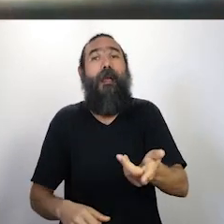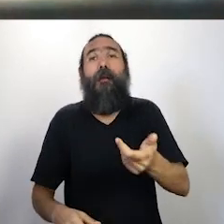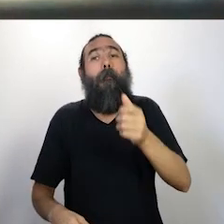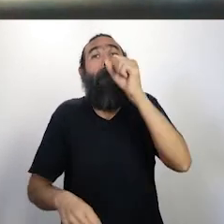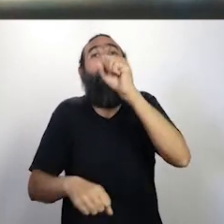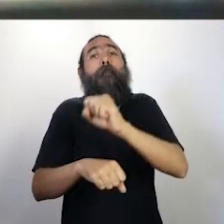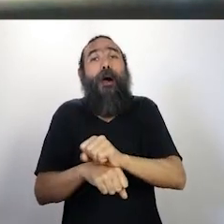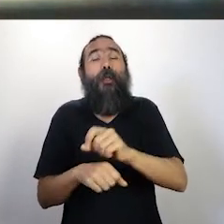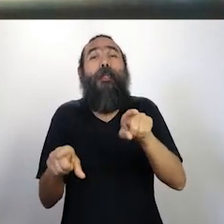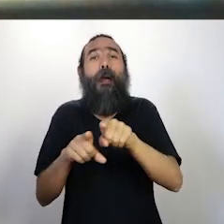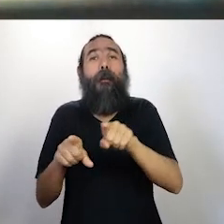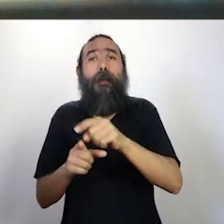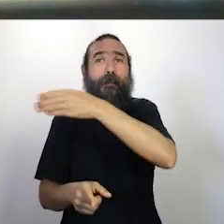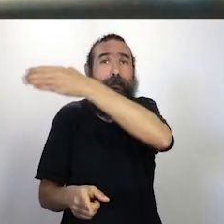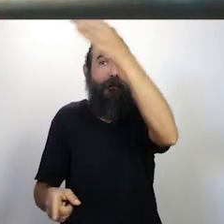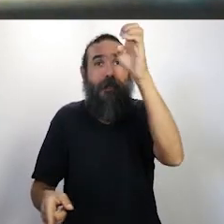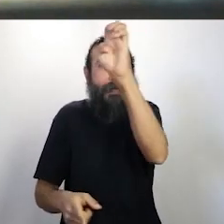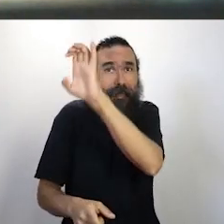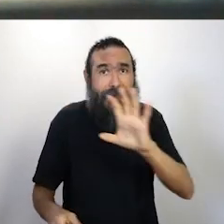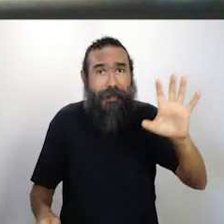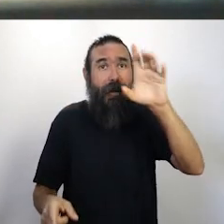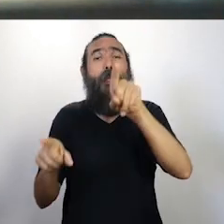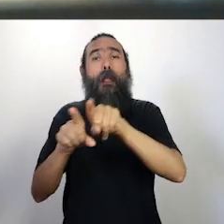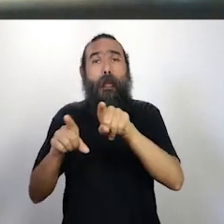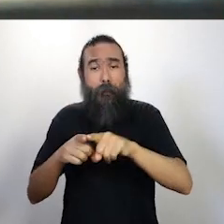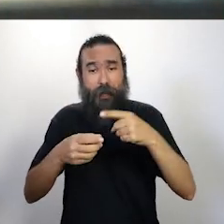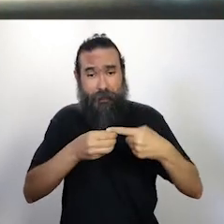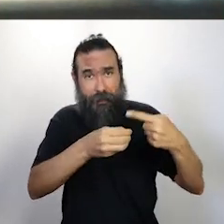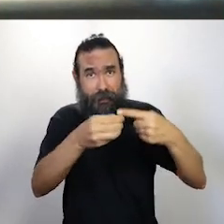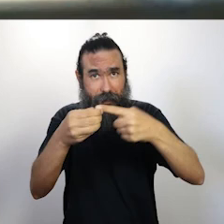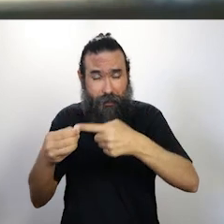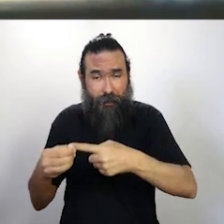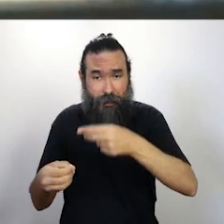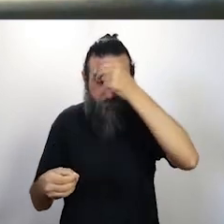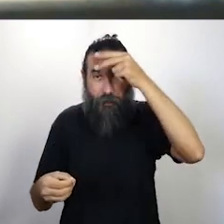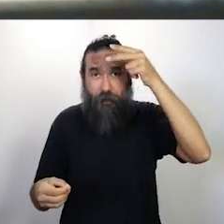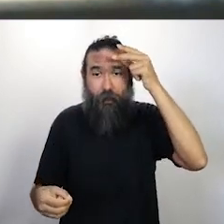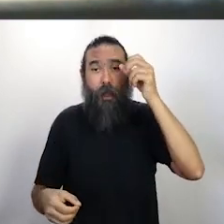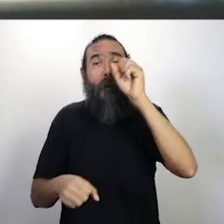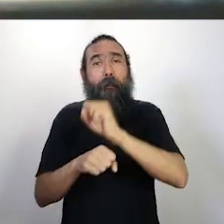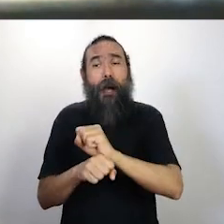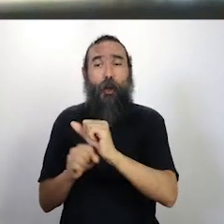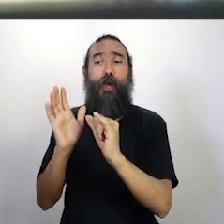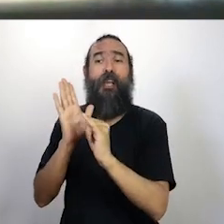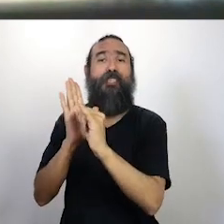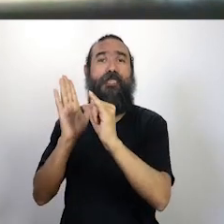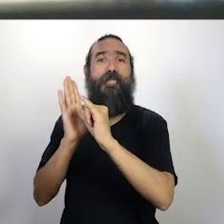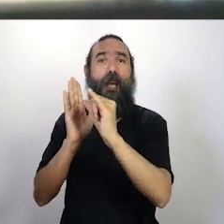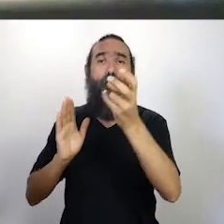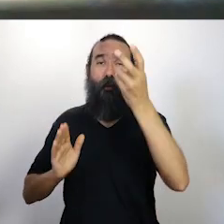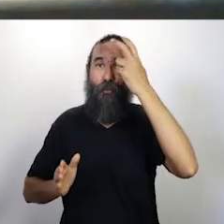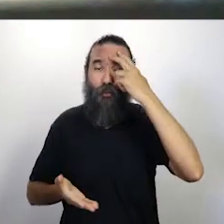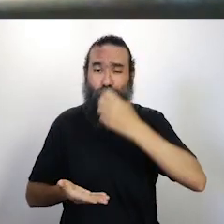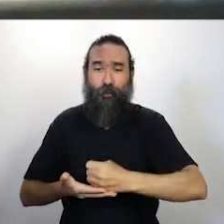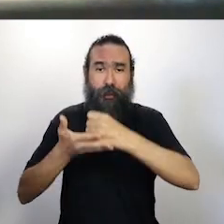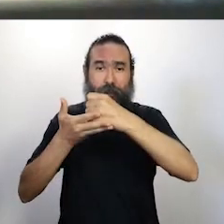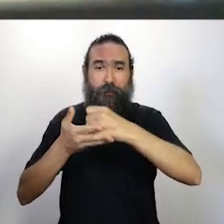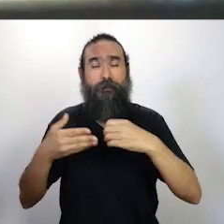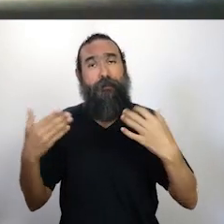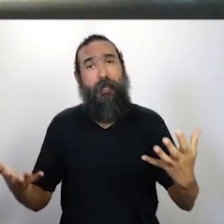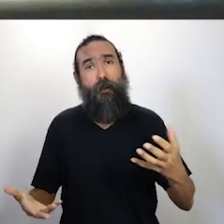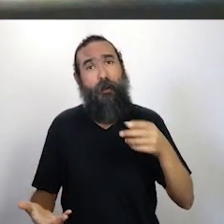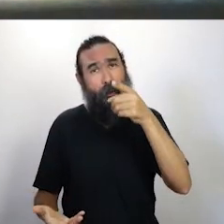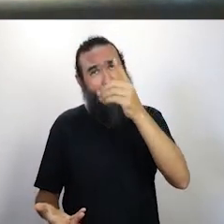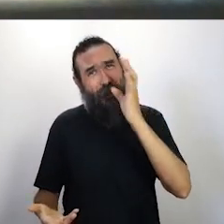e estados referente ao sistema nacional de cultura então inclusive eu não sei se vocês tem a cartilha que a Benedita da Silva fez eu posso